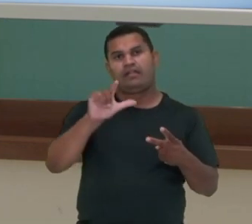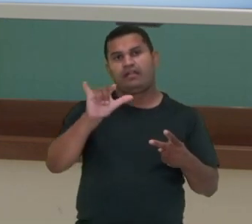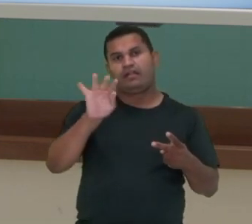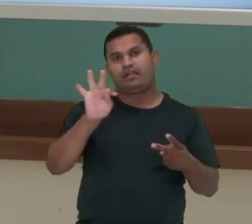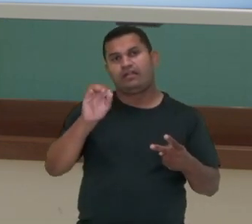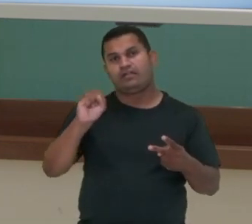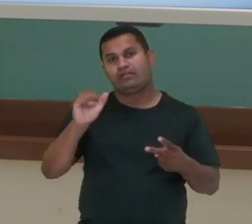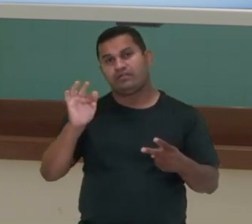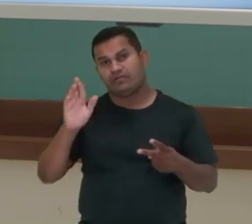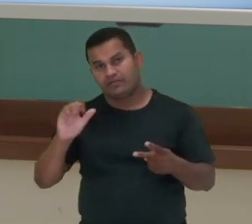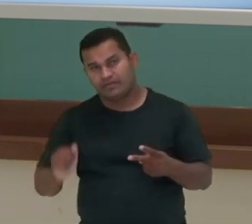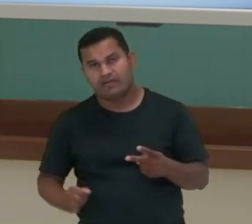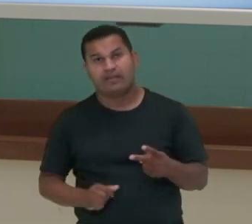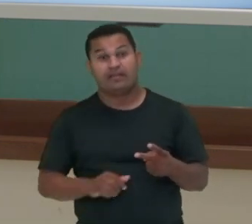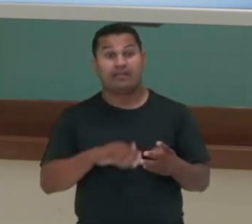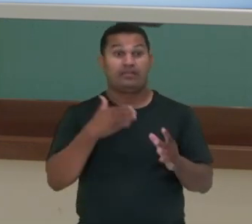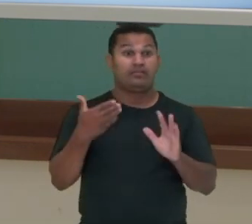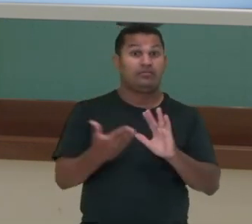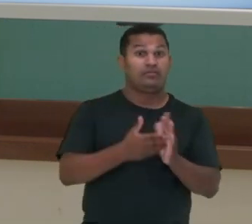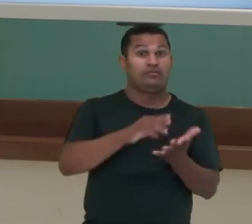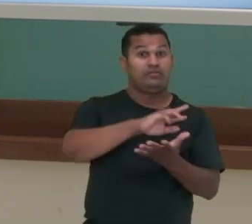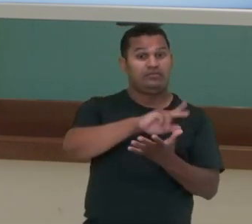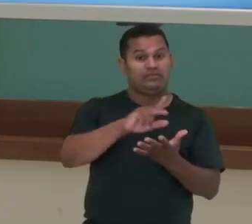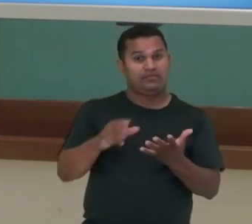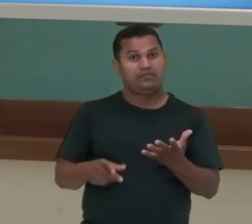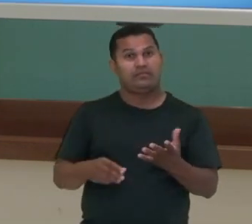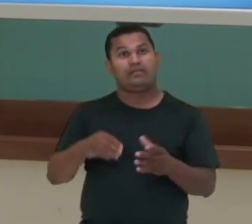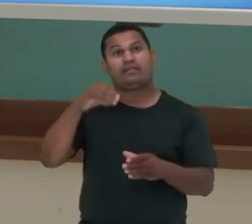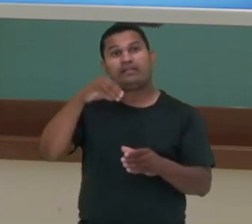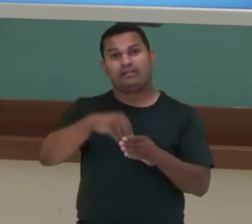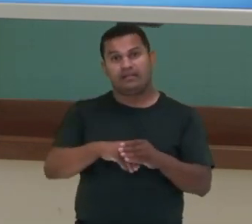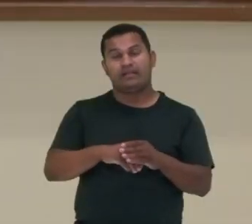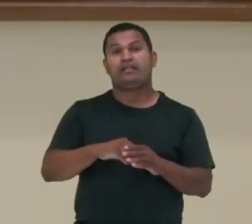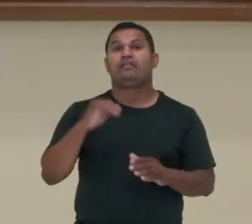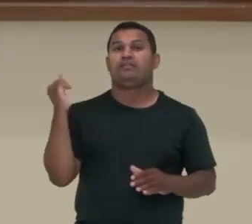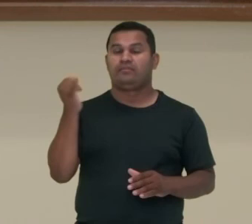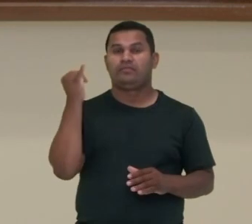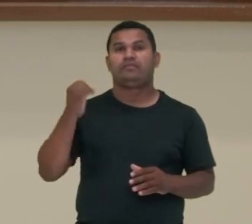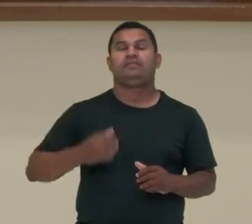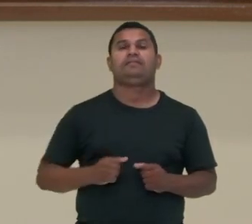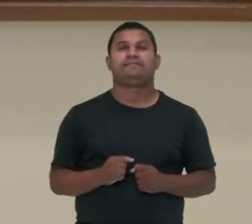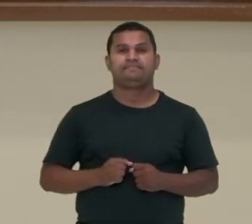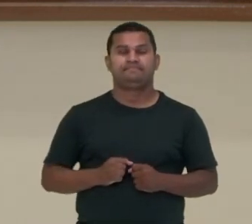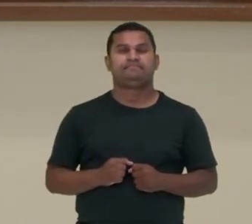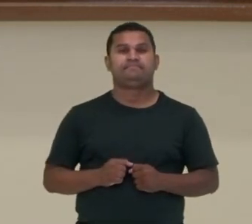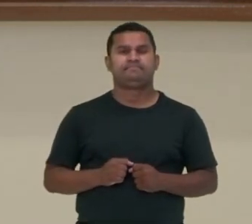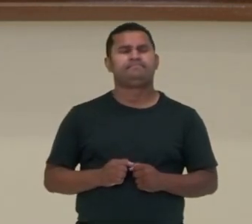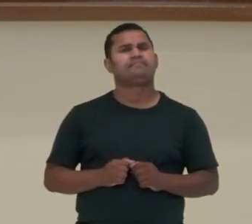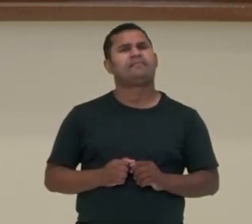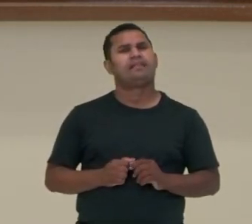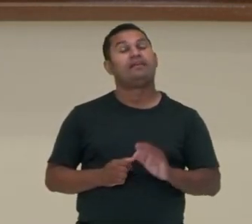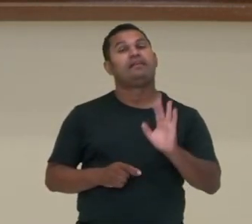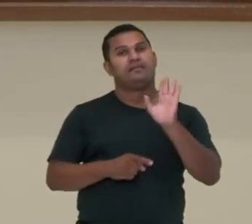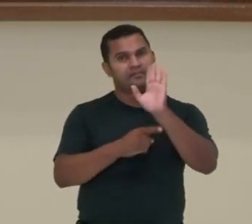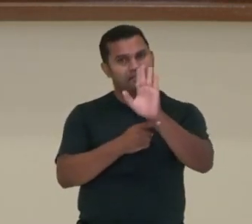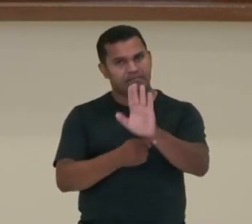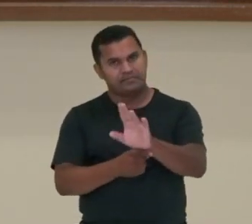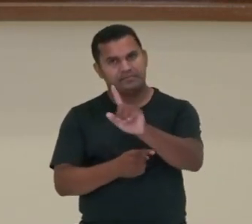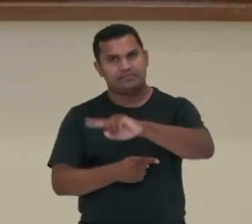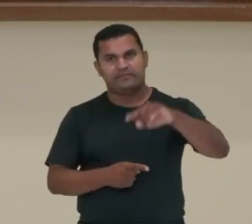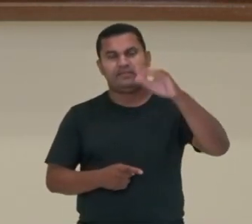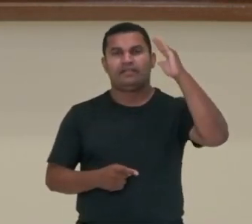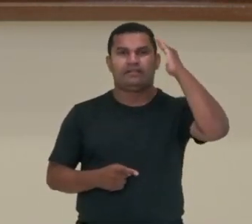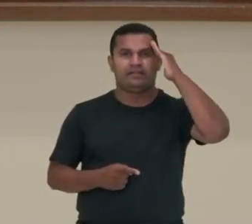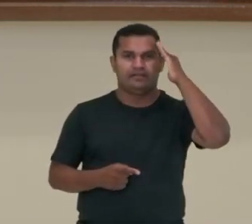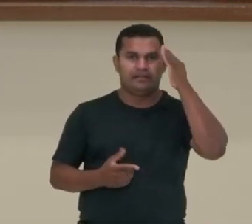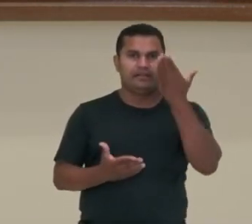Terra. E isso é um fator bem importante para o nosso conhecimento. Eu espero ter contribuído na aula de hoje com vocês, que vocês